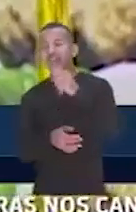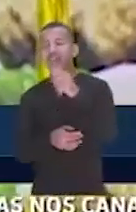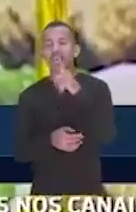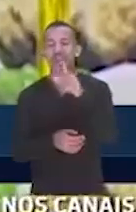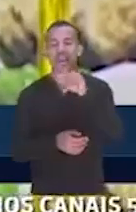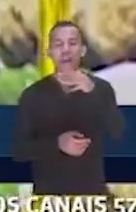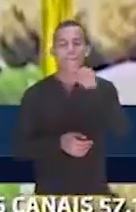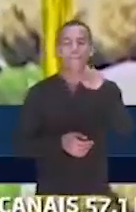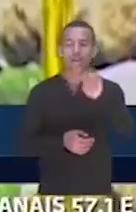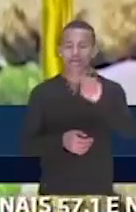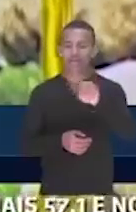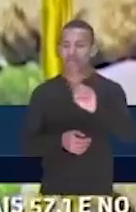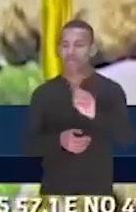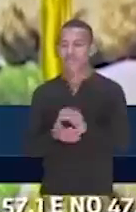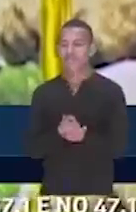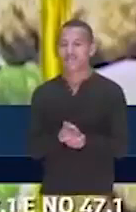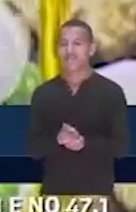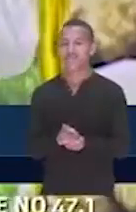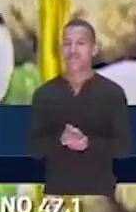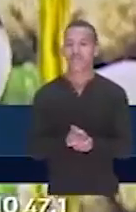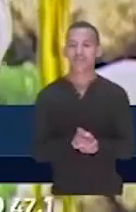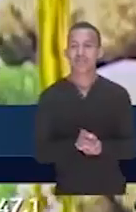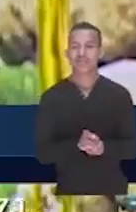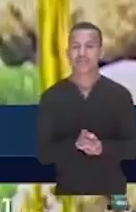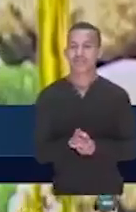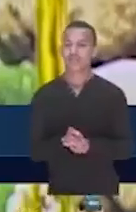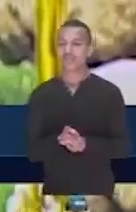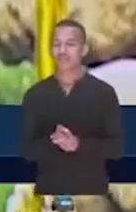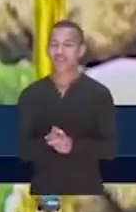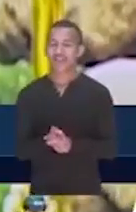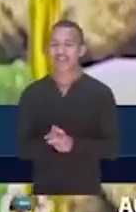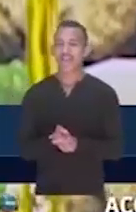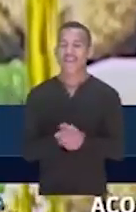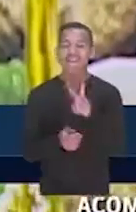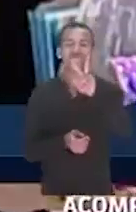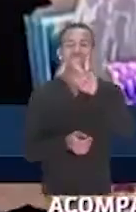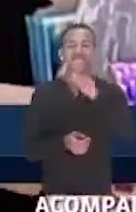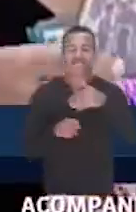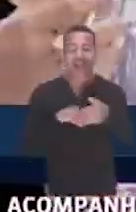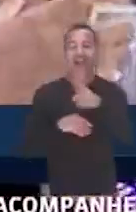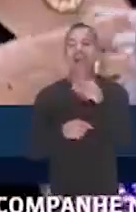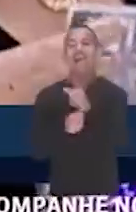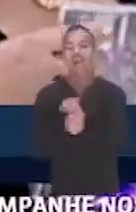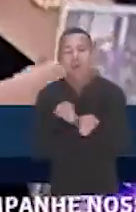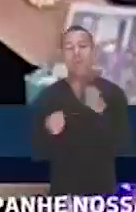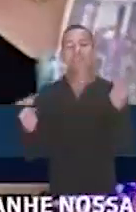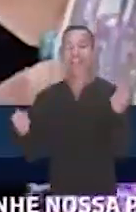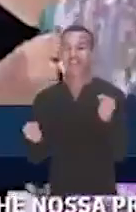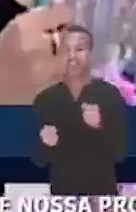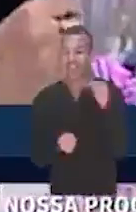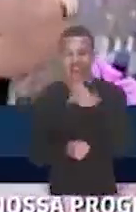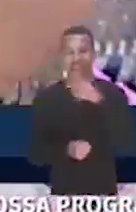E white? É o doce vai te engordar. Não, esse é light.